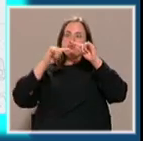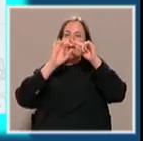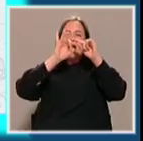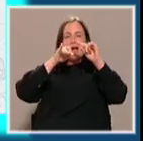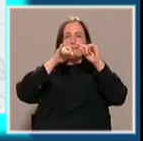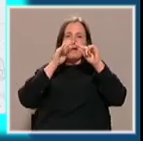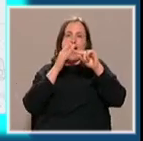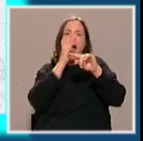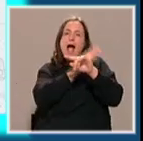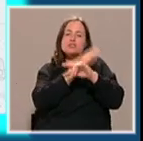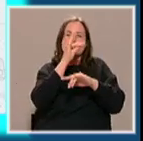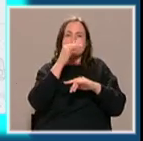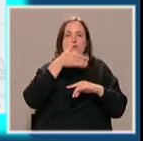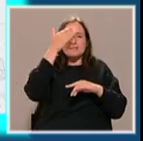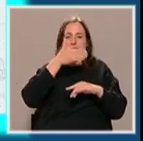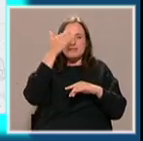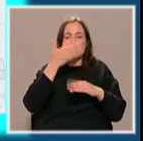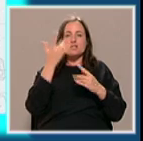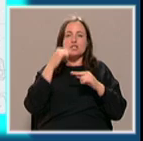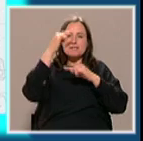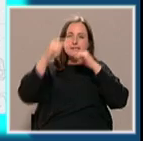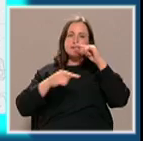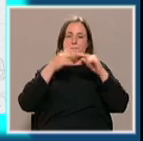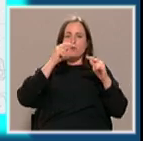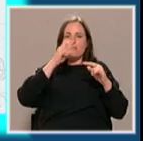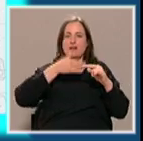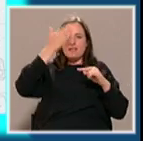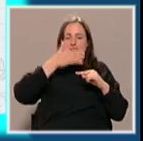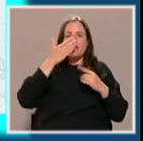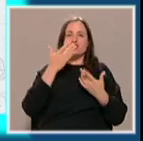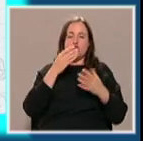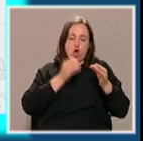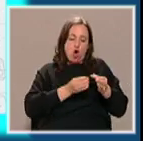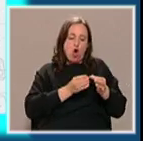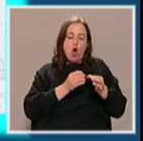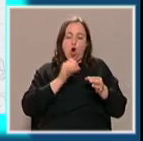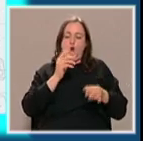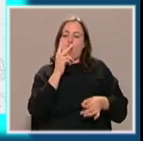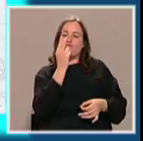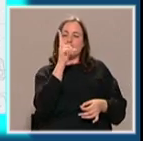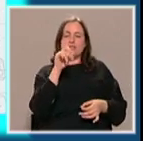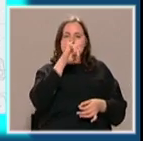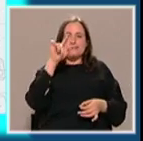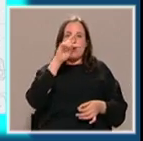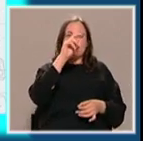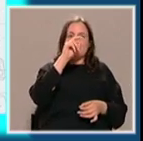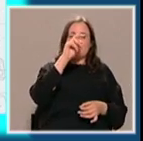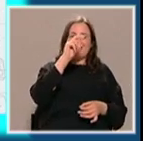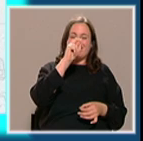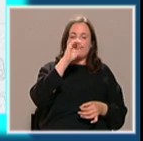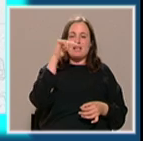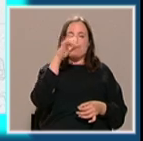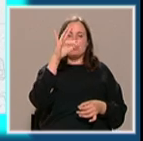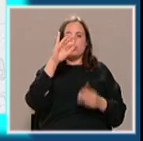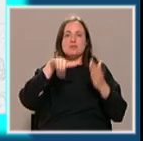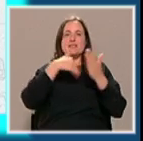sendo, um ciclo de 30 dias, a ovulação será 30 menos 14, o que corresponderá ao